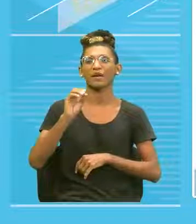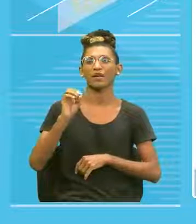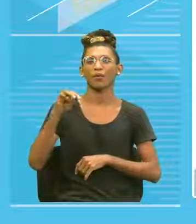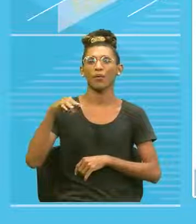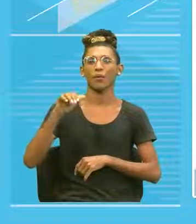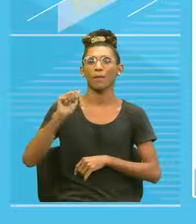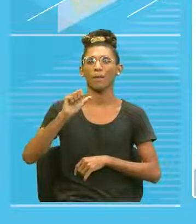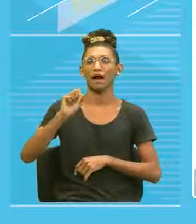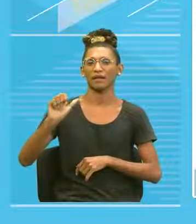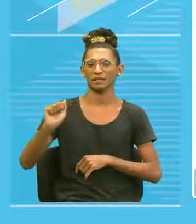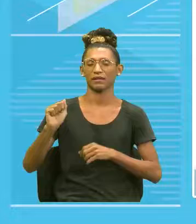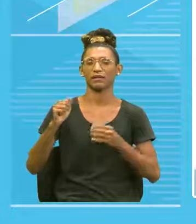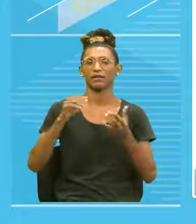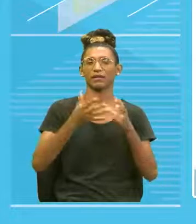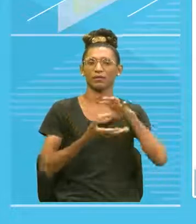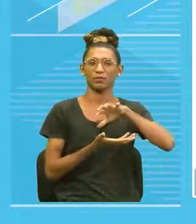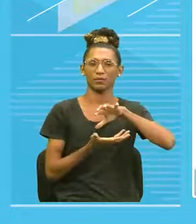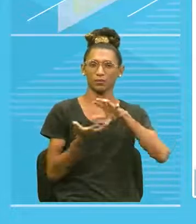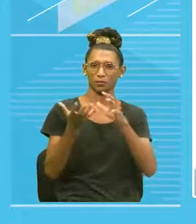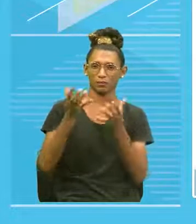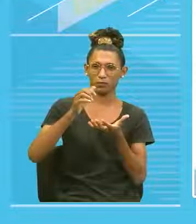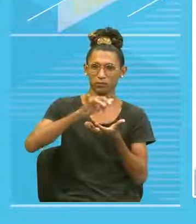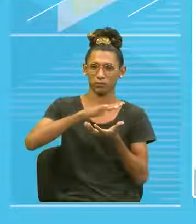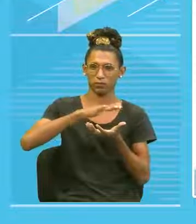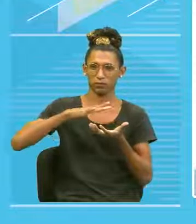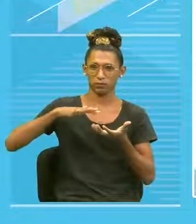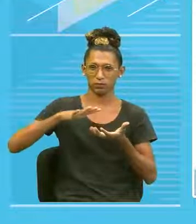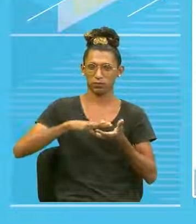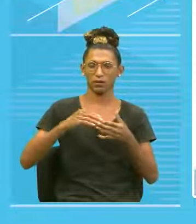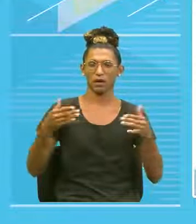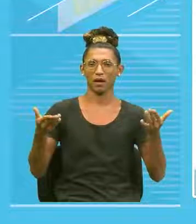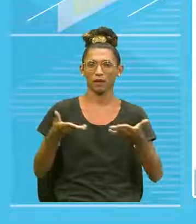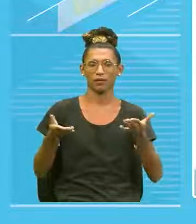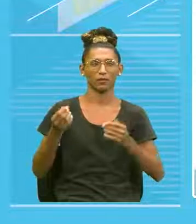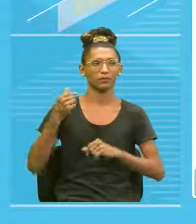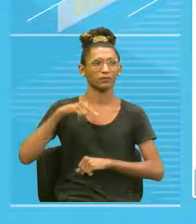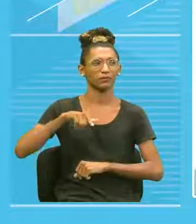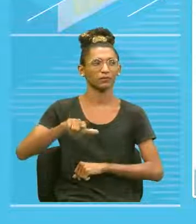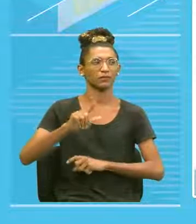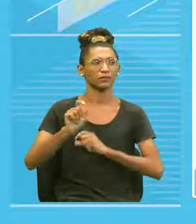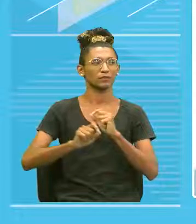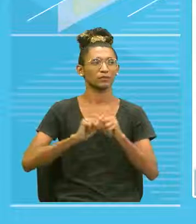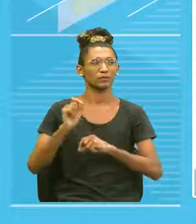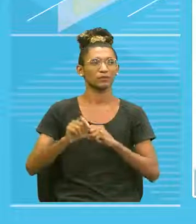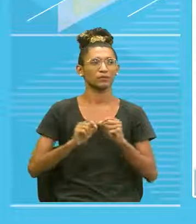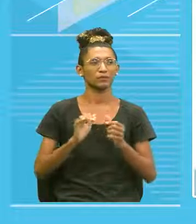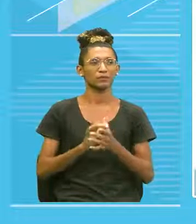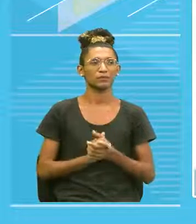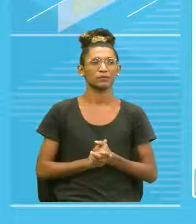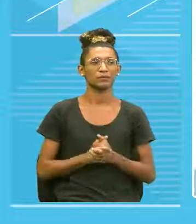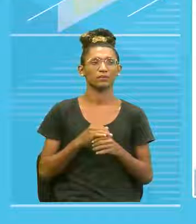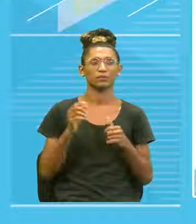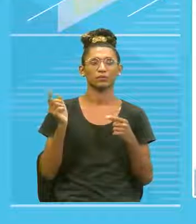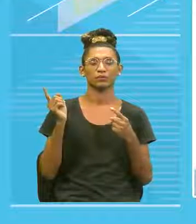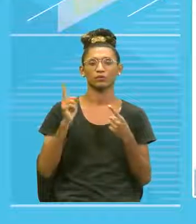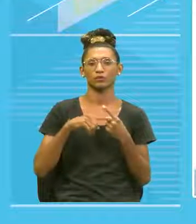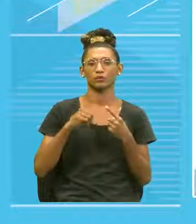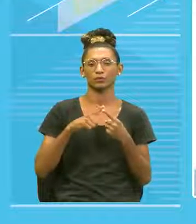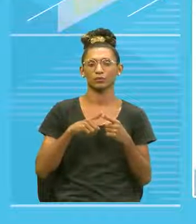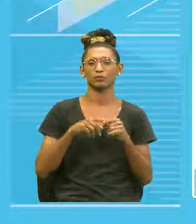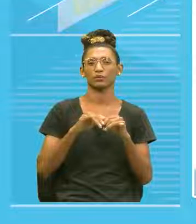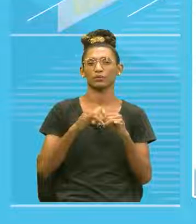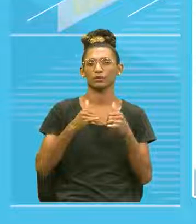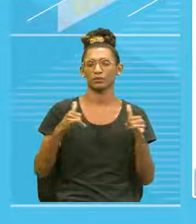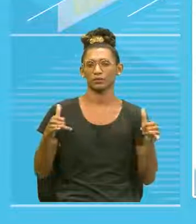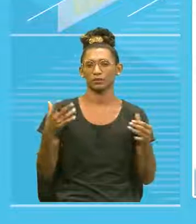a e agora galerinha continuando no grupo da genergy as alternativas